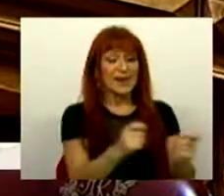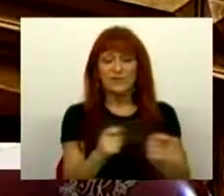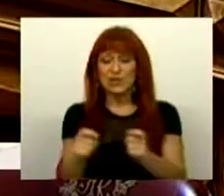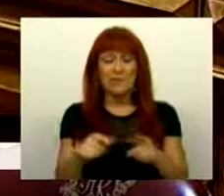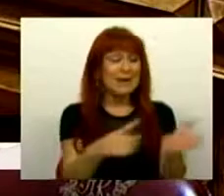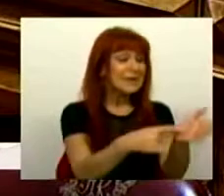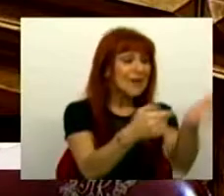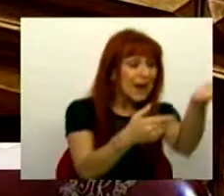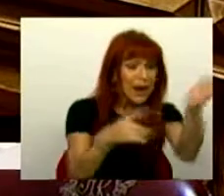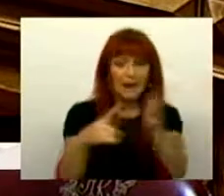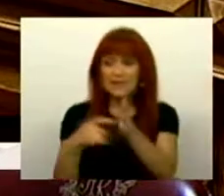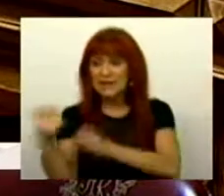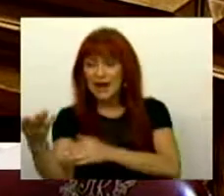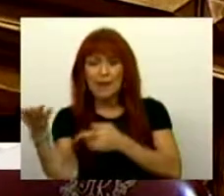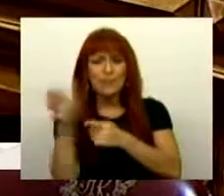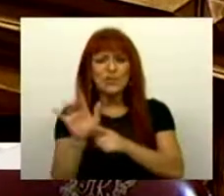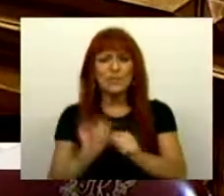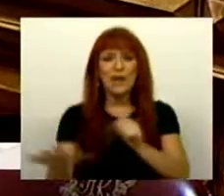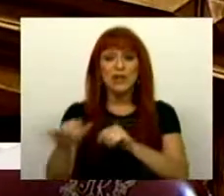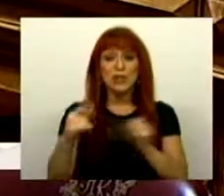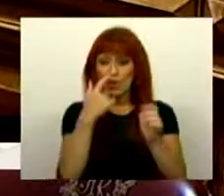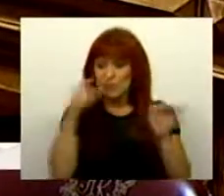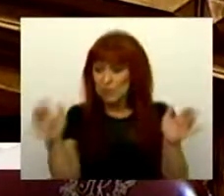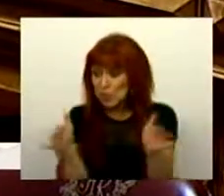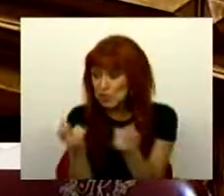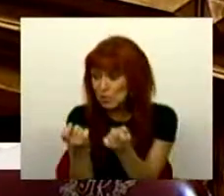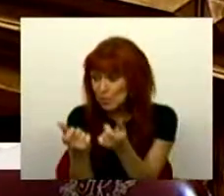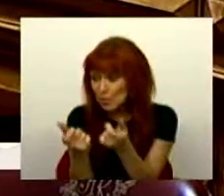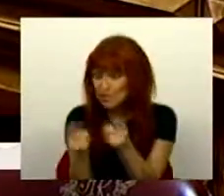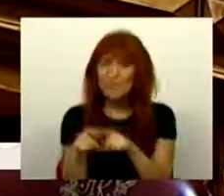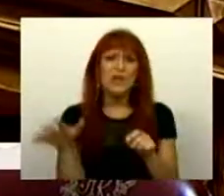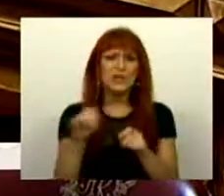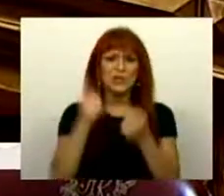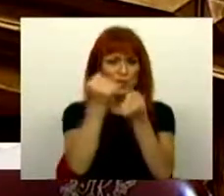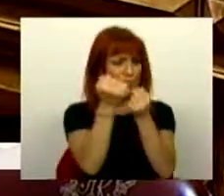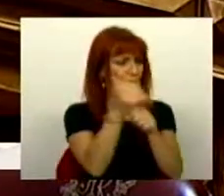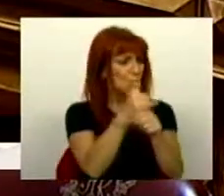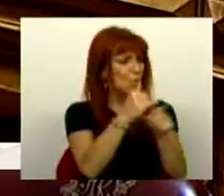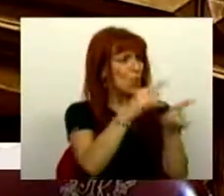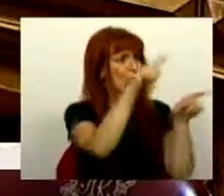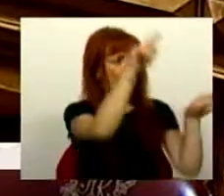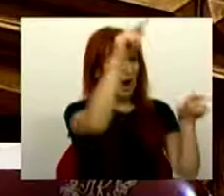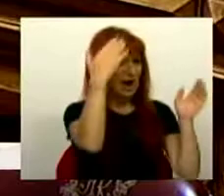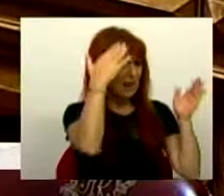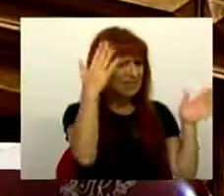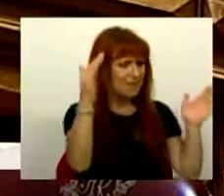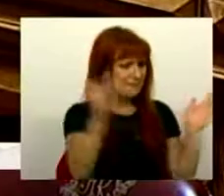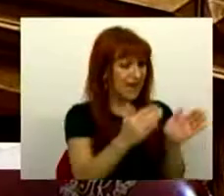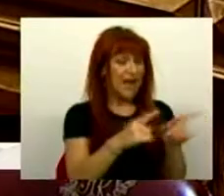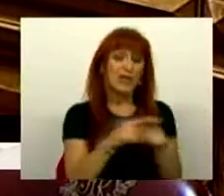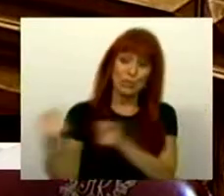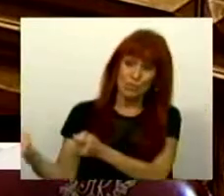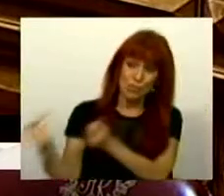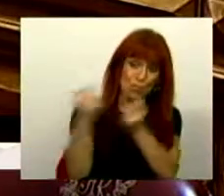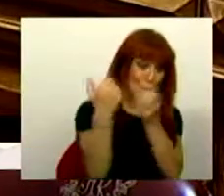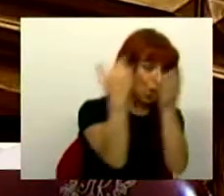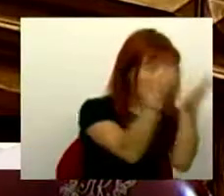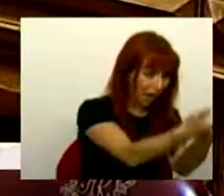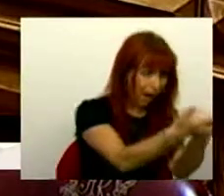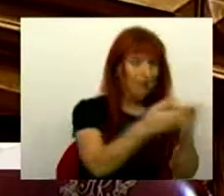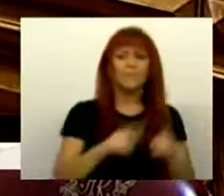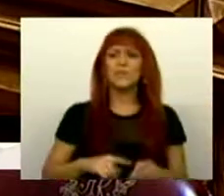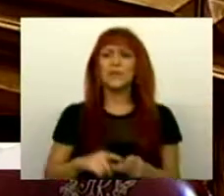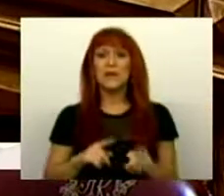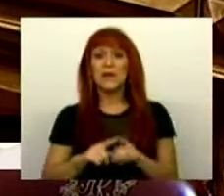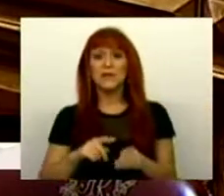ele é necessário, nomeadamente para as zonas de baixa densidade, mas também para as regiões autónomas que têm menos capacidade de atração de investimento e, em